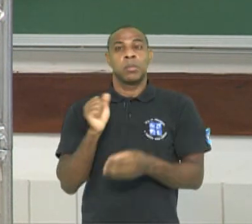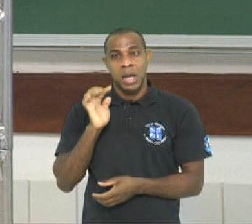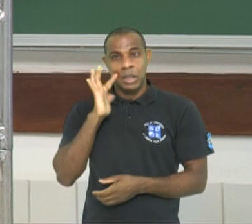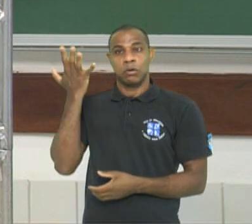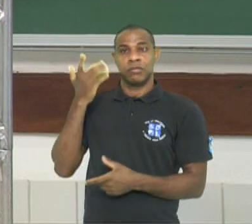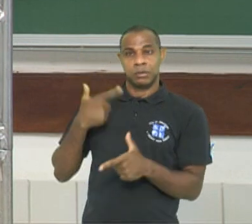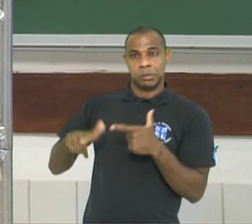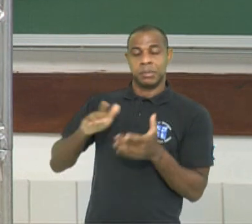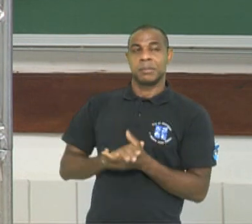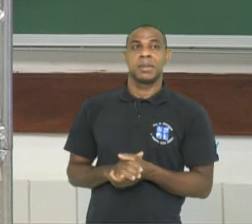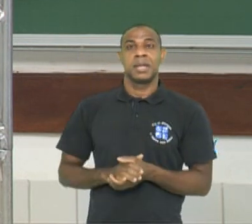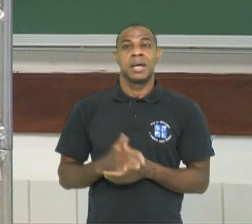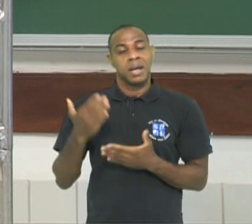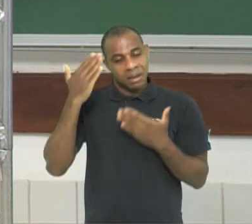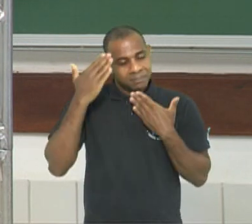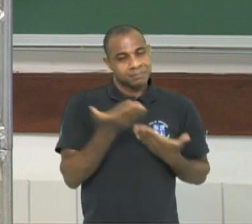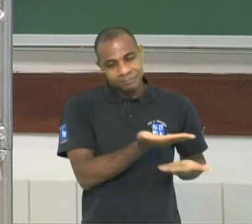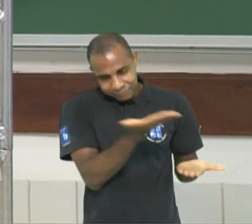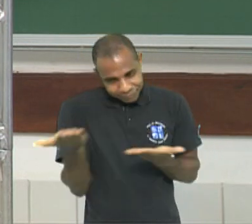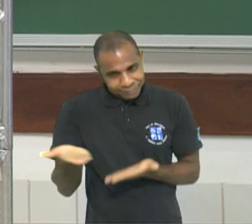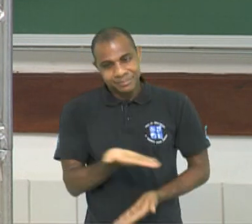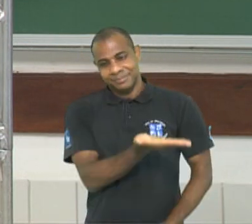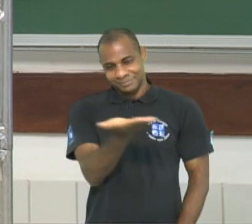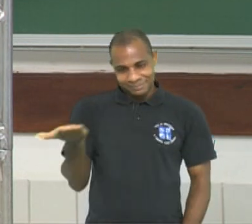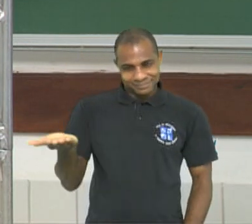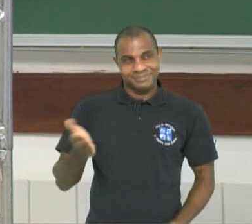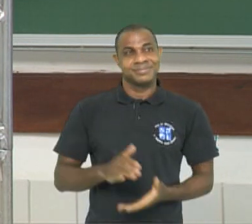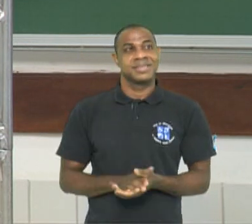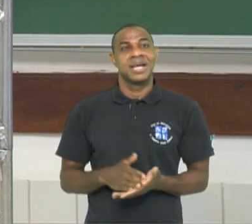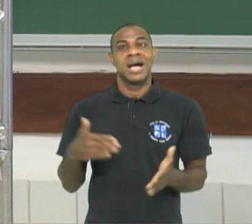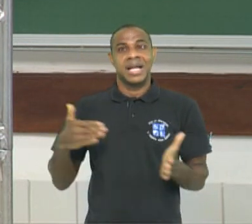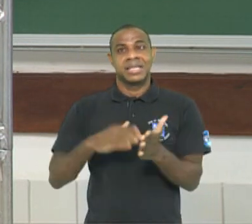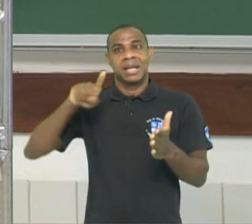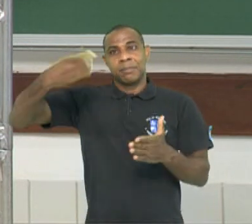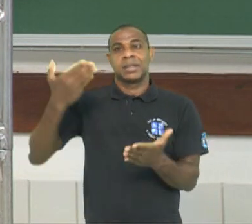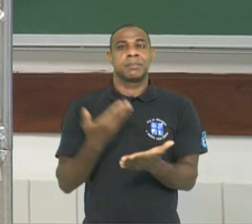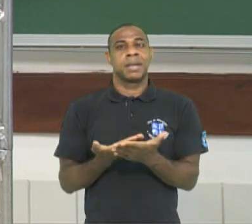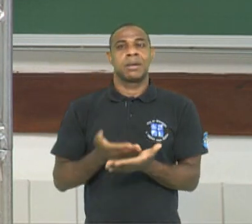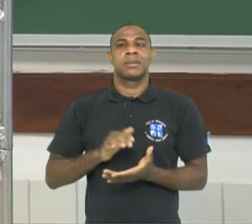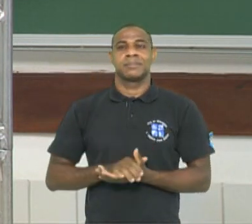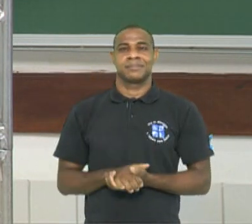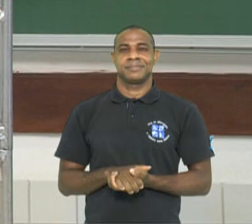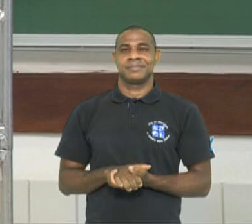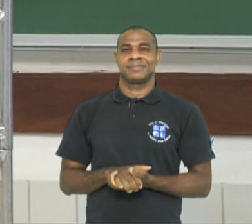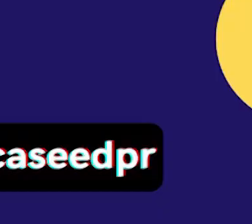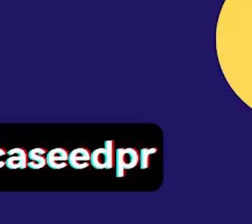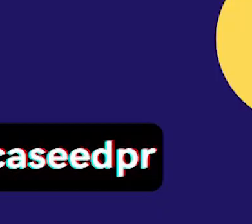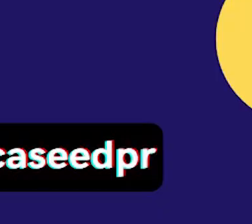Agradeço a participação de cada um de vocês e até a nossa próxima aula.